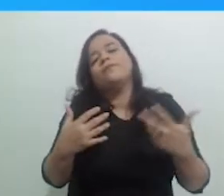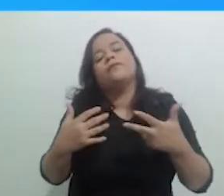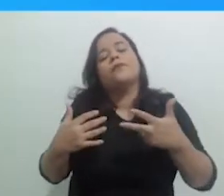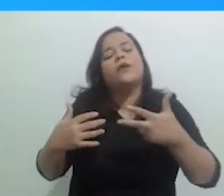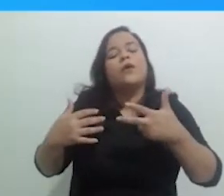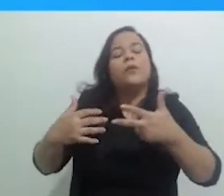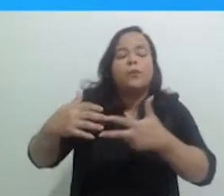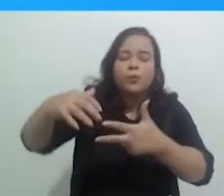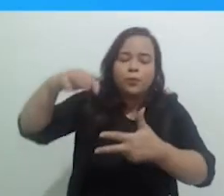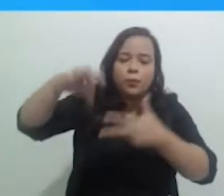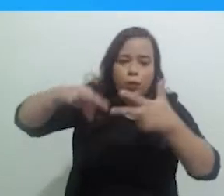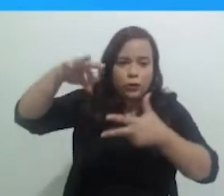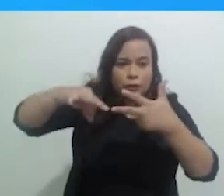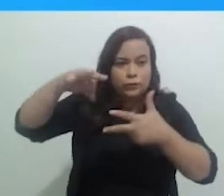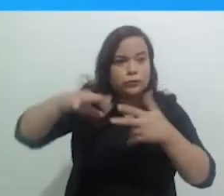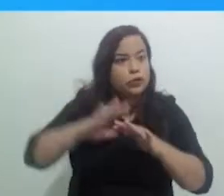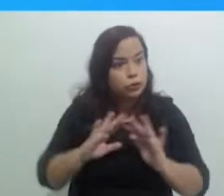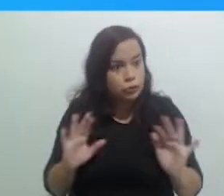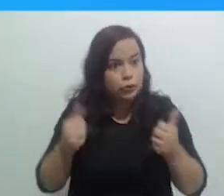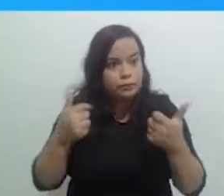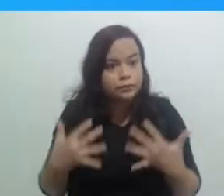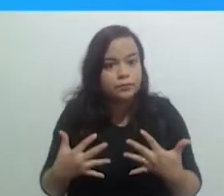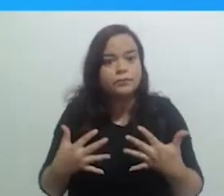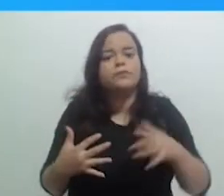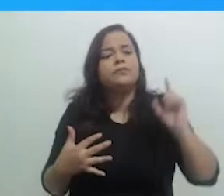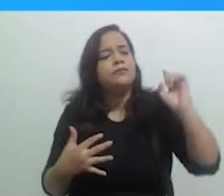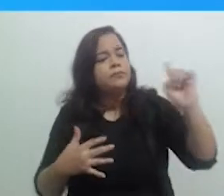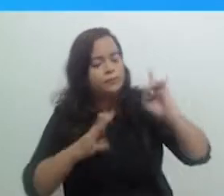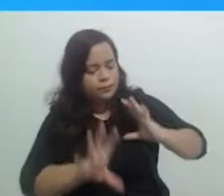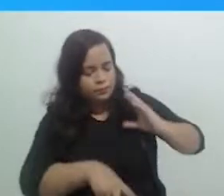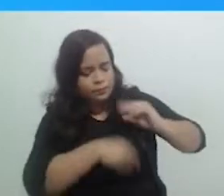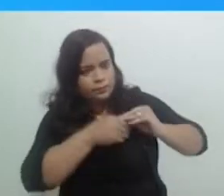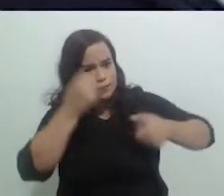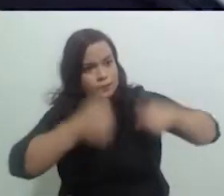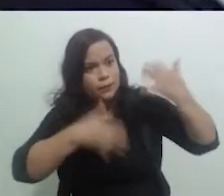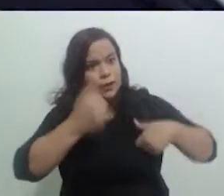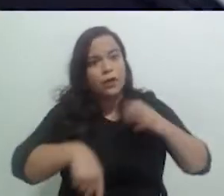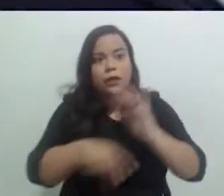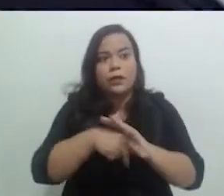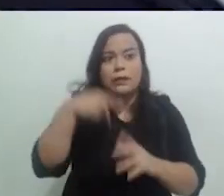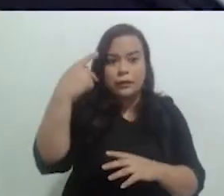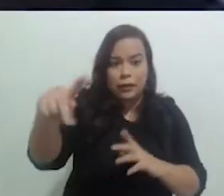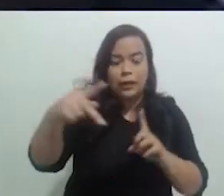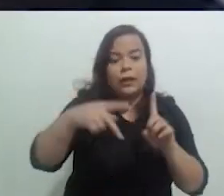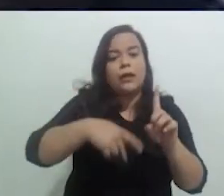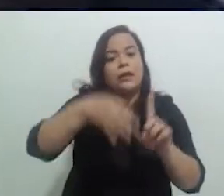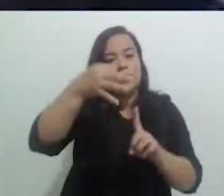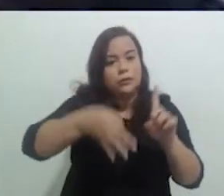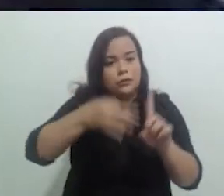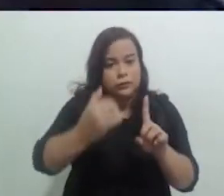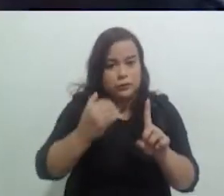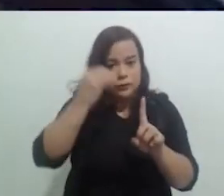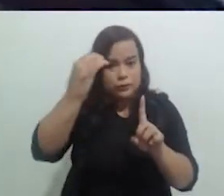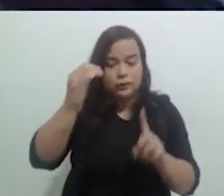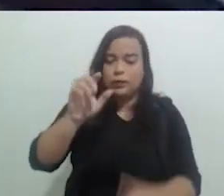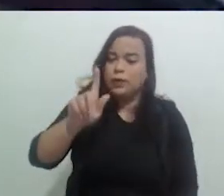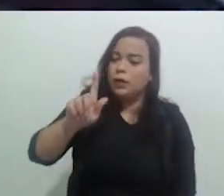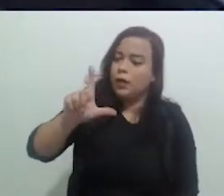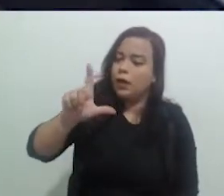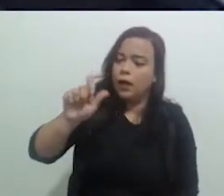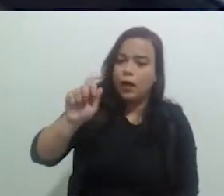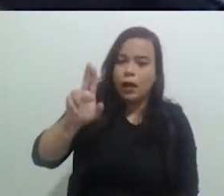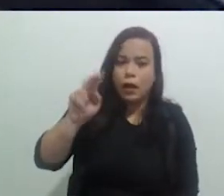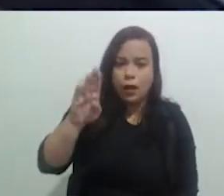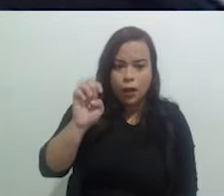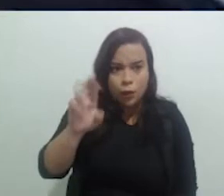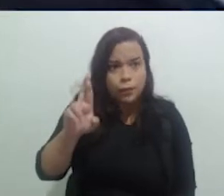Presidente, só complementando aí a fala do desembargador Cláudio e Glauber, que tem a indisponibilidade, tem